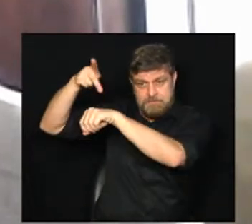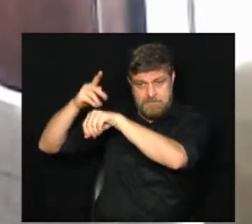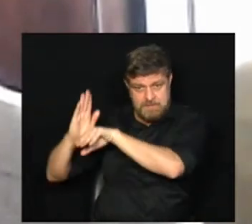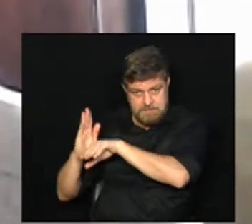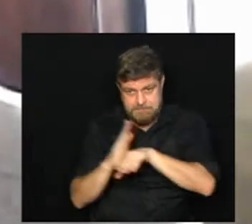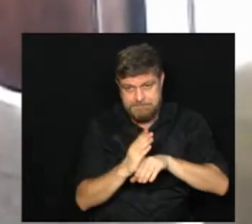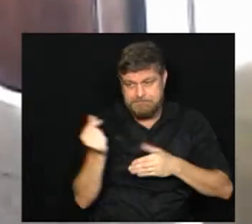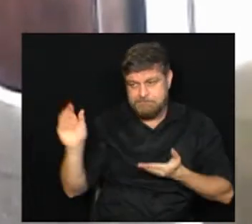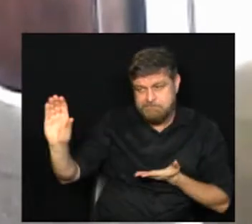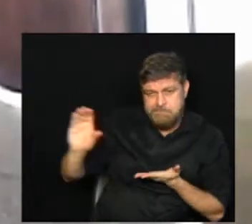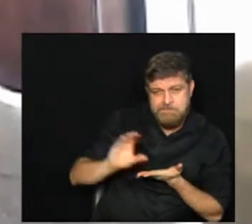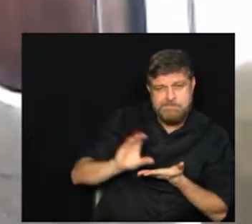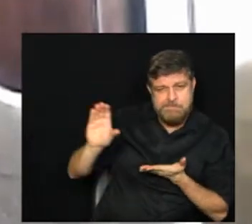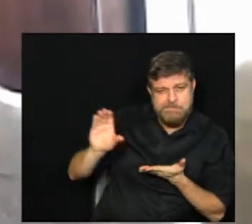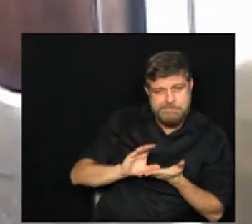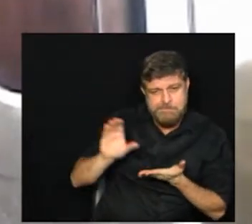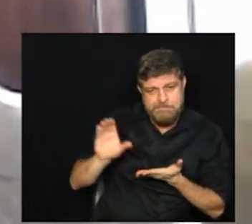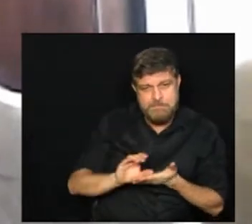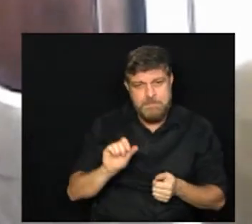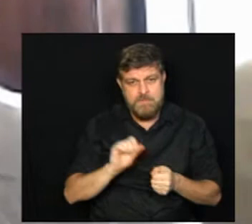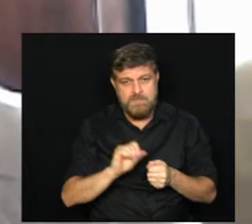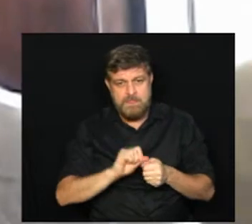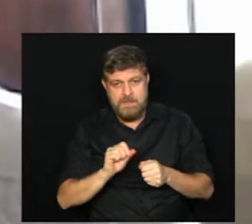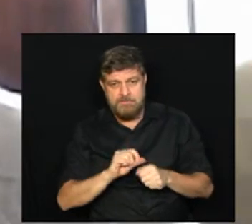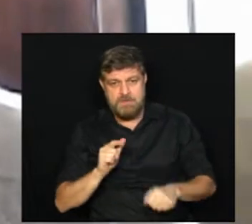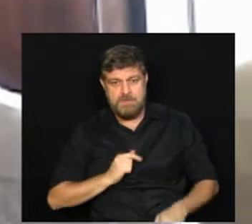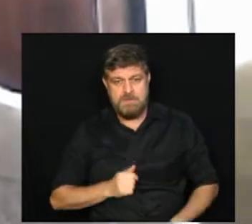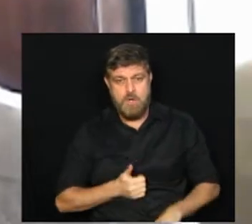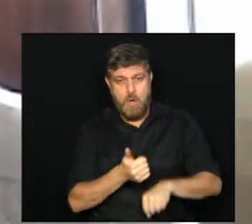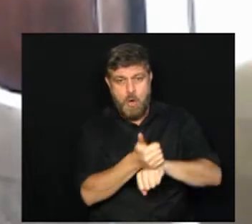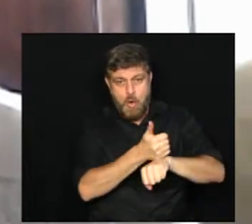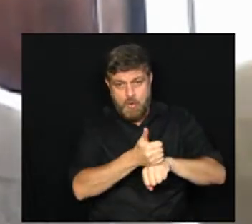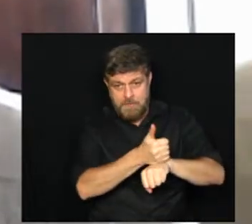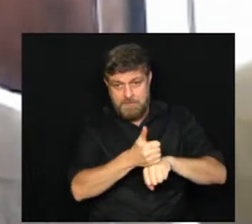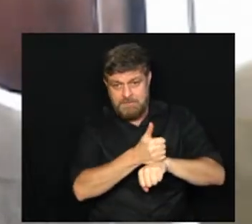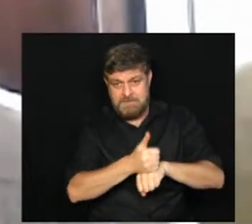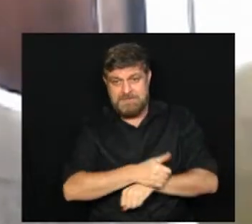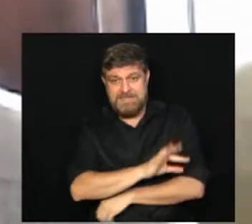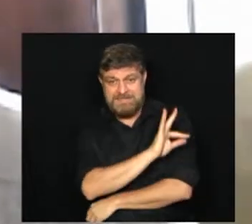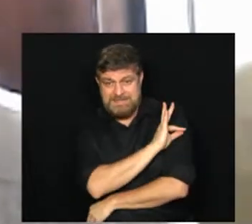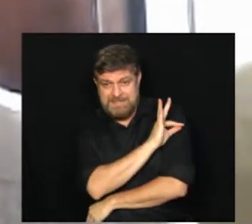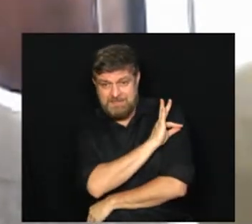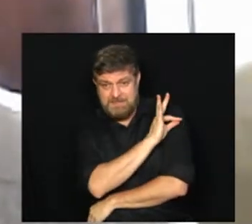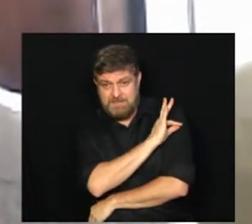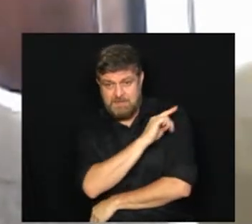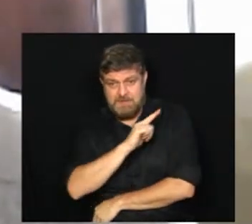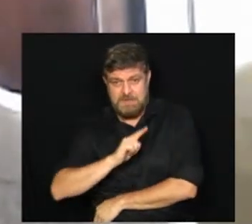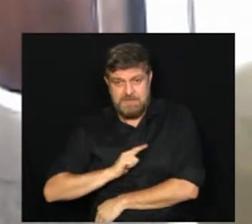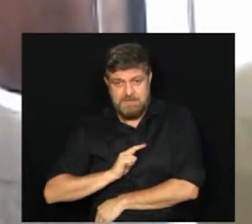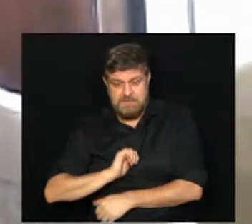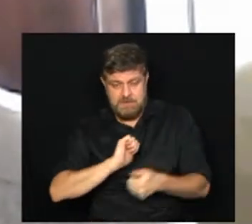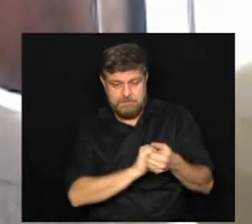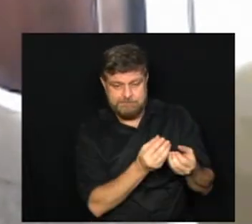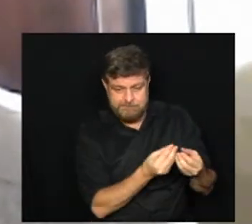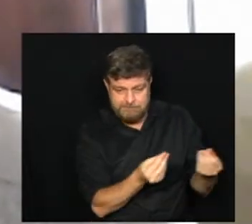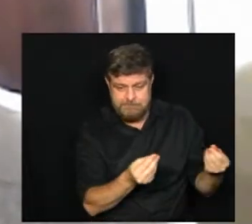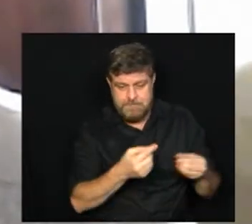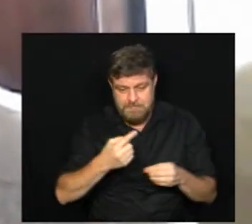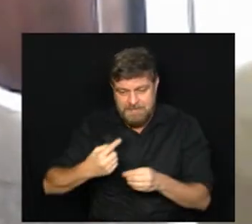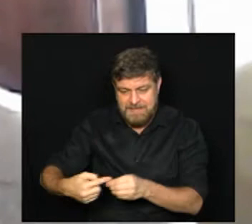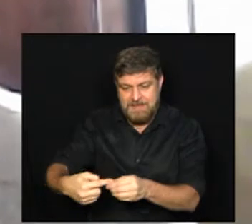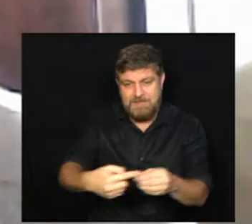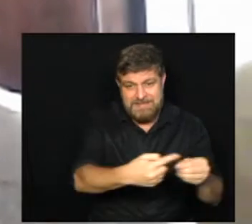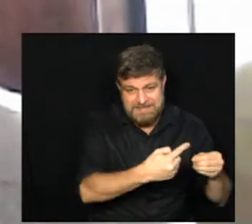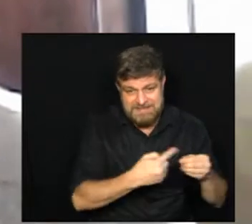tem feito um processo de qualificação dos técnicos da Prefeitura Municipal, né, e de outras cidades que compõem a rede,